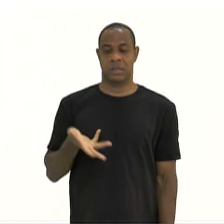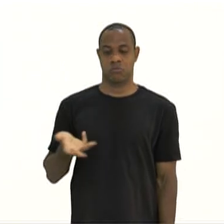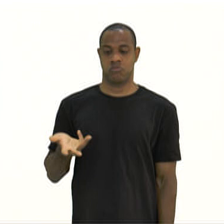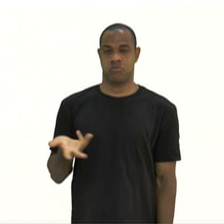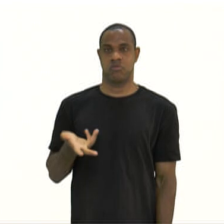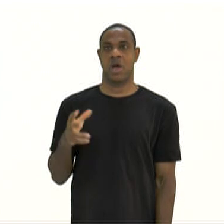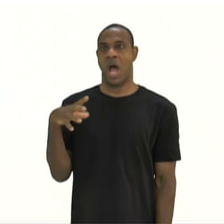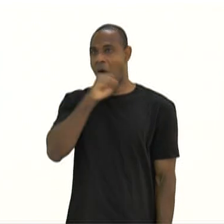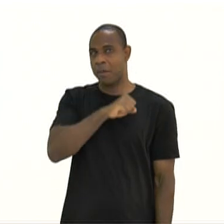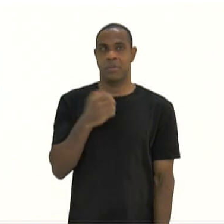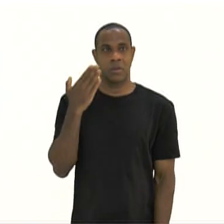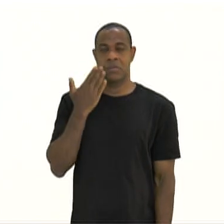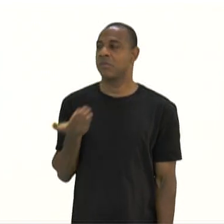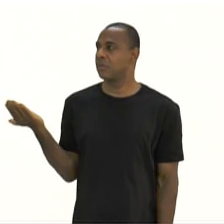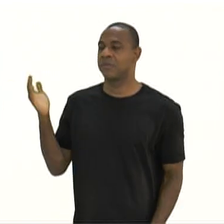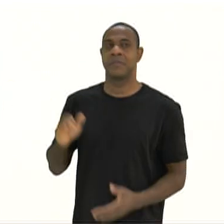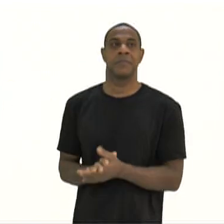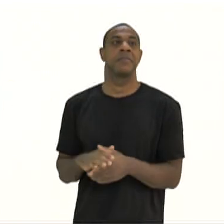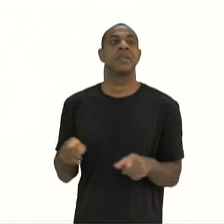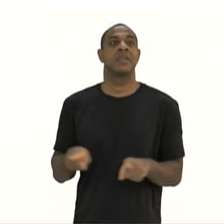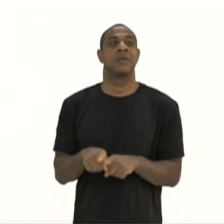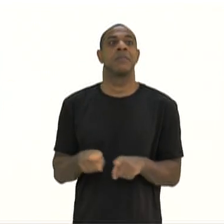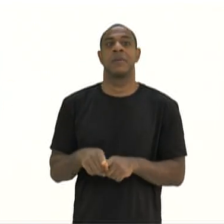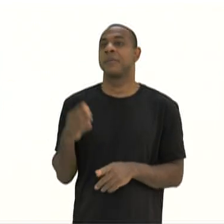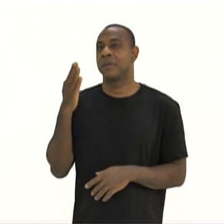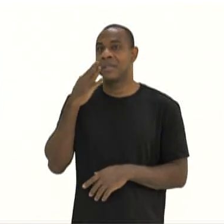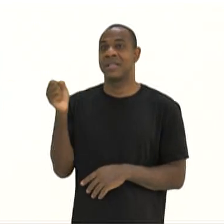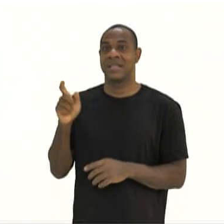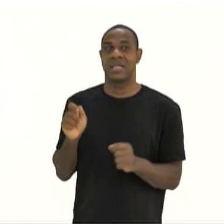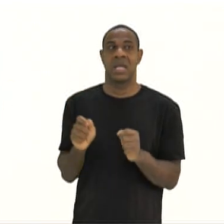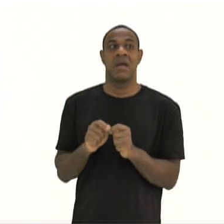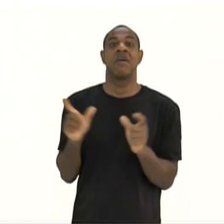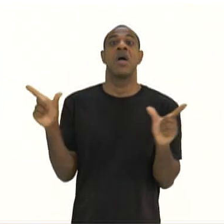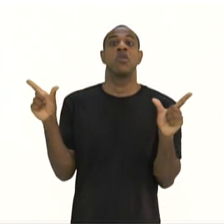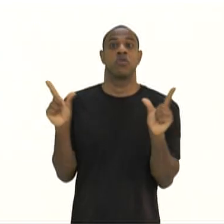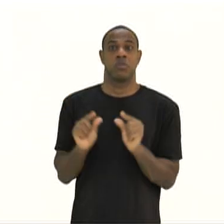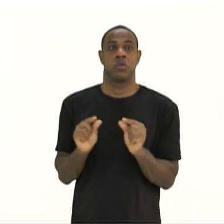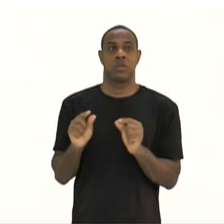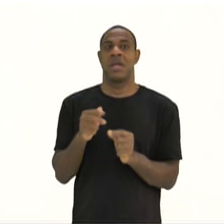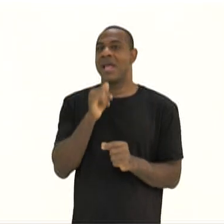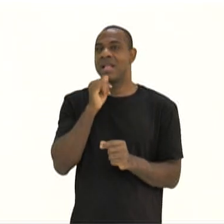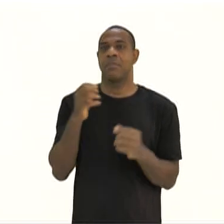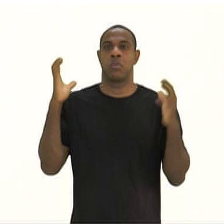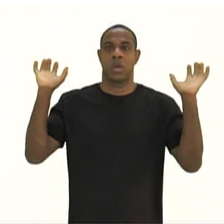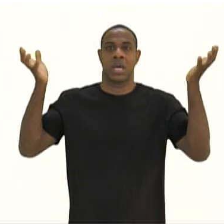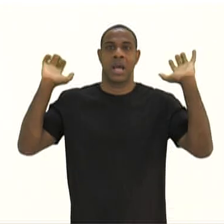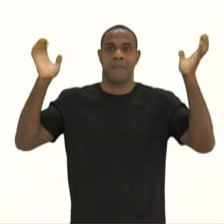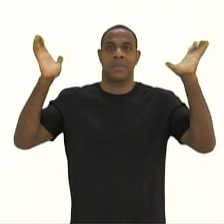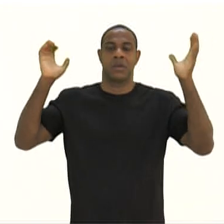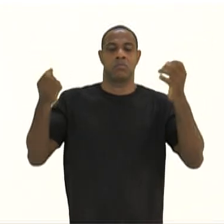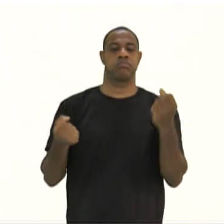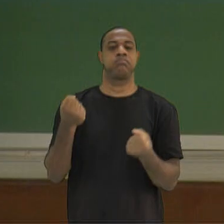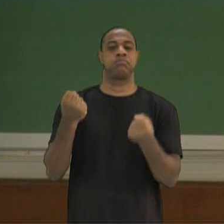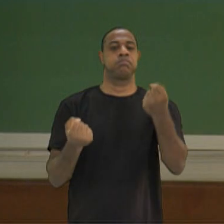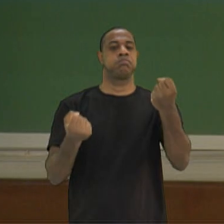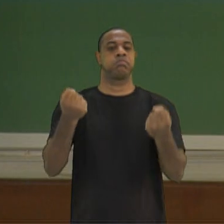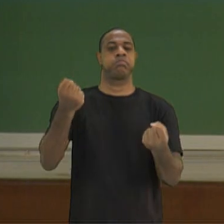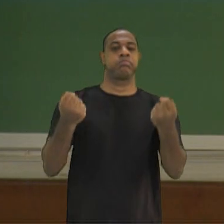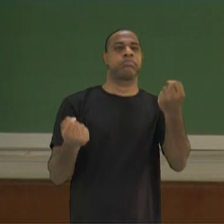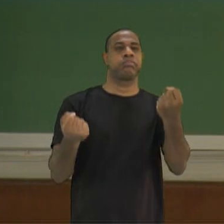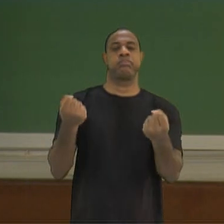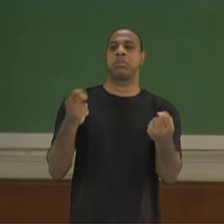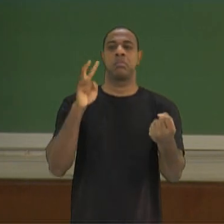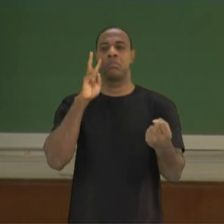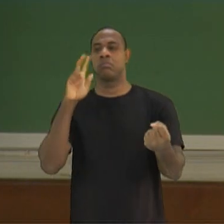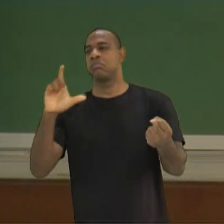exemplo aqui, que ao invés de aumentar a velocidade, ela vai diminuir. Então imagine um caminhoneiro na estrada e aí ele